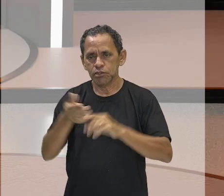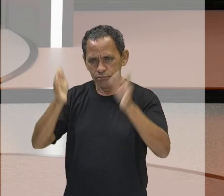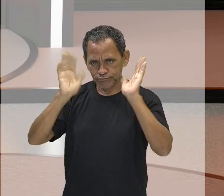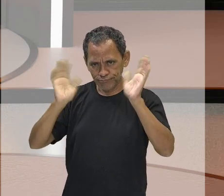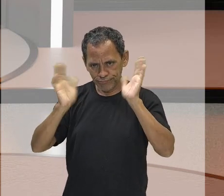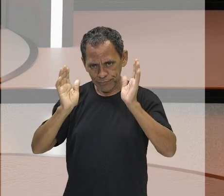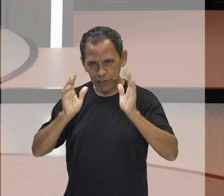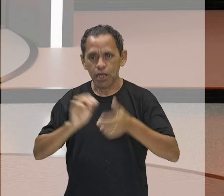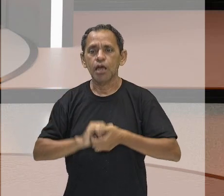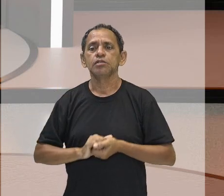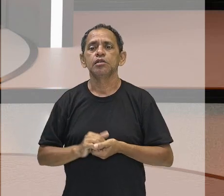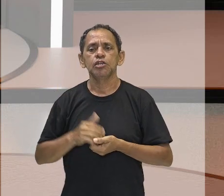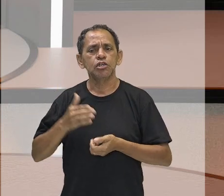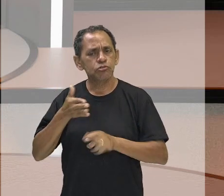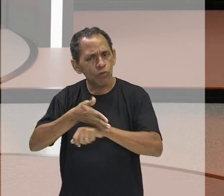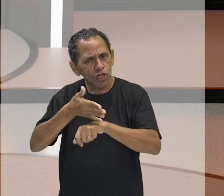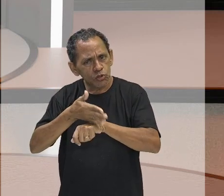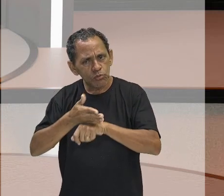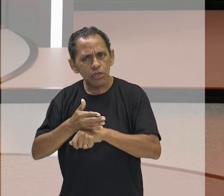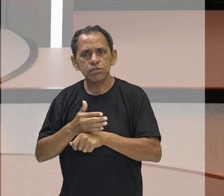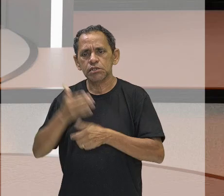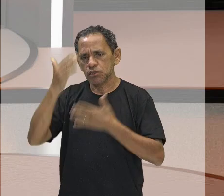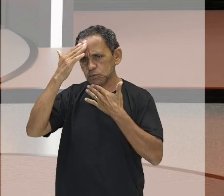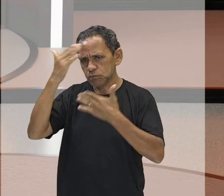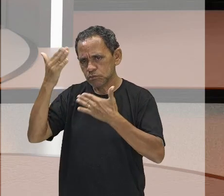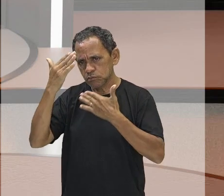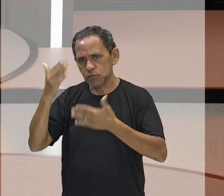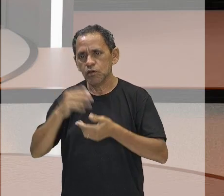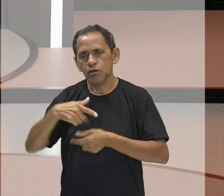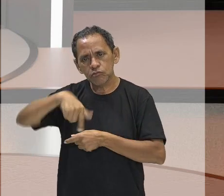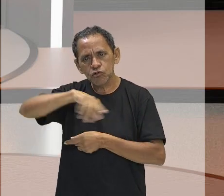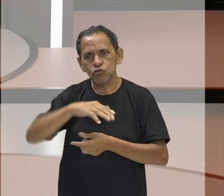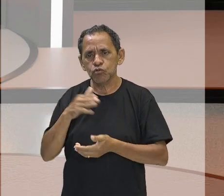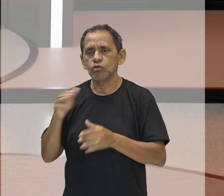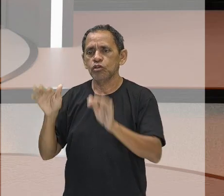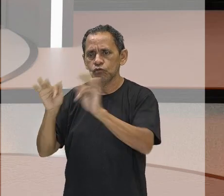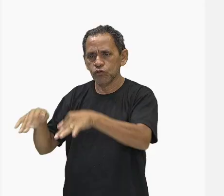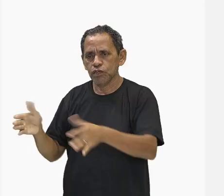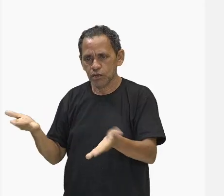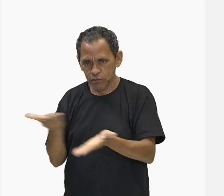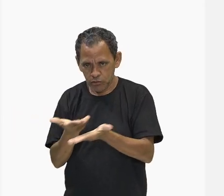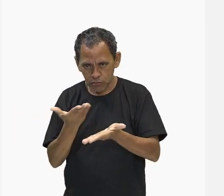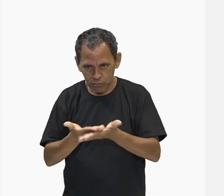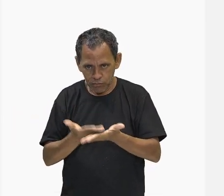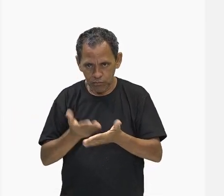muito a participação de vocês e a atenção de vocês e a gente vai encerrando a aula por aqui.